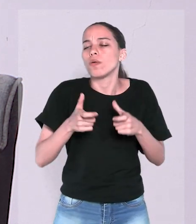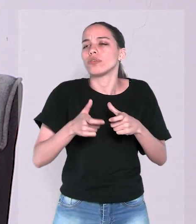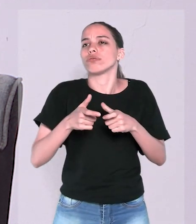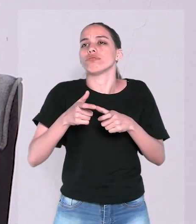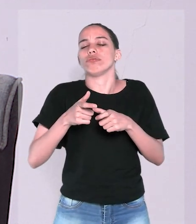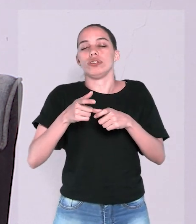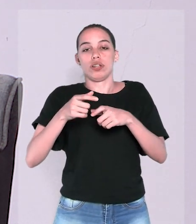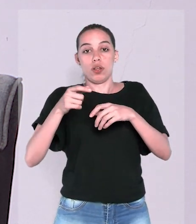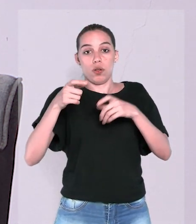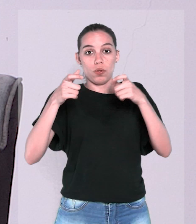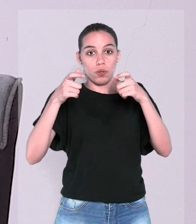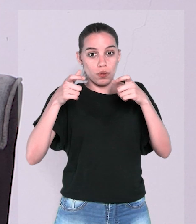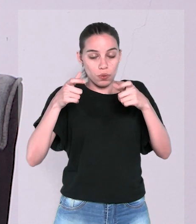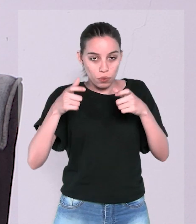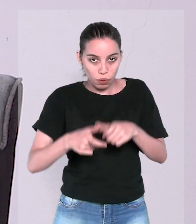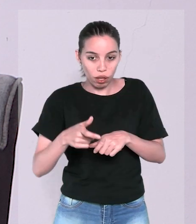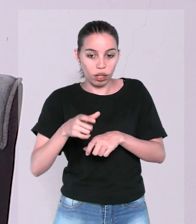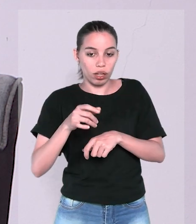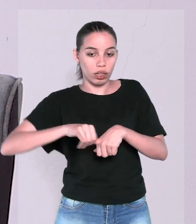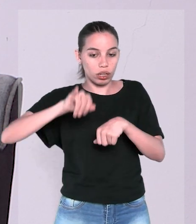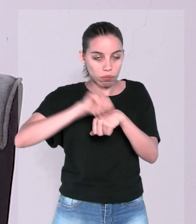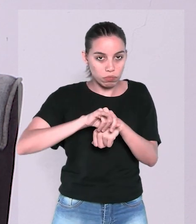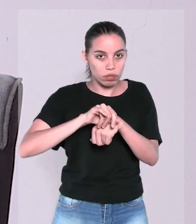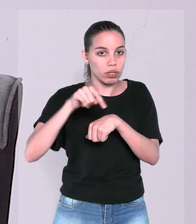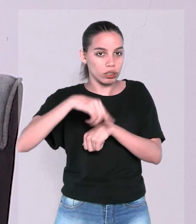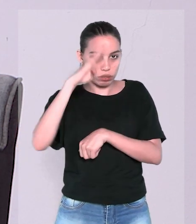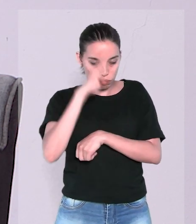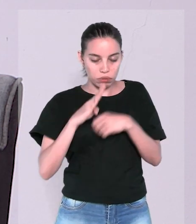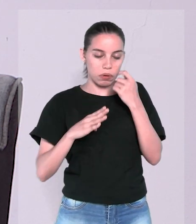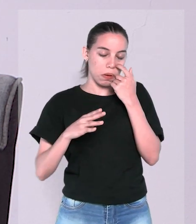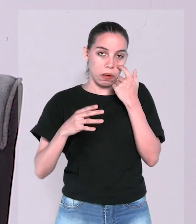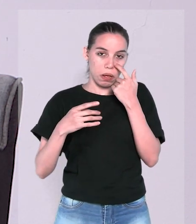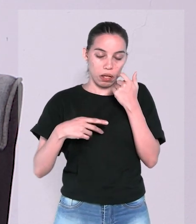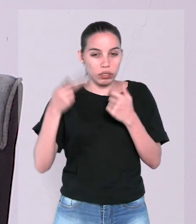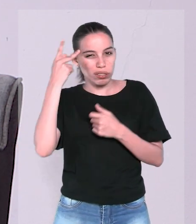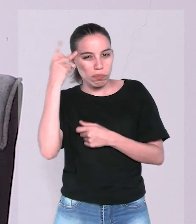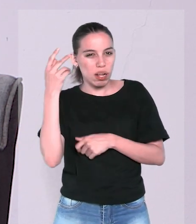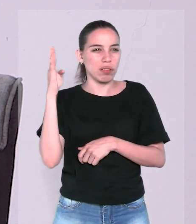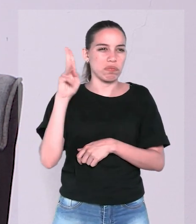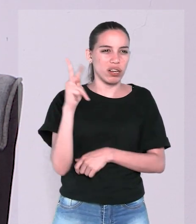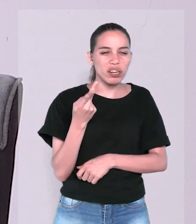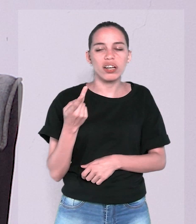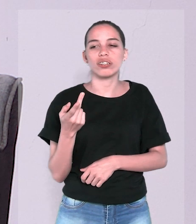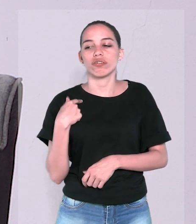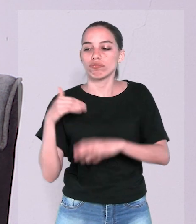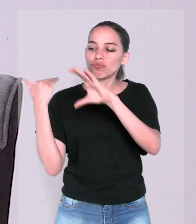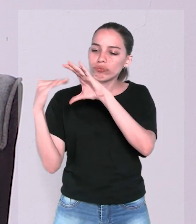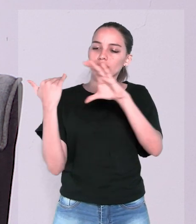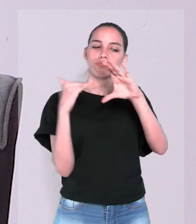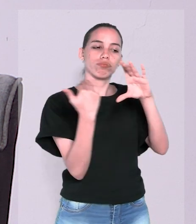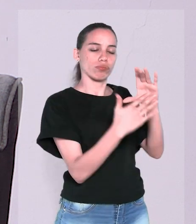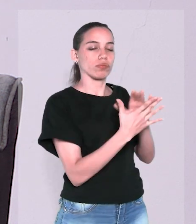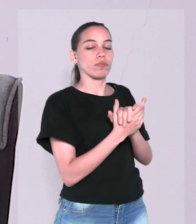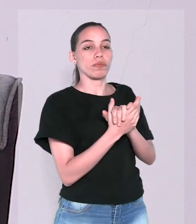Maceió, Natal, Rio de Janeiro e Belo Horizonte. Eram capitais que eu, de certo modo, conhecia um pouco a rede de ensino